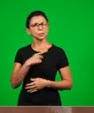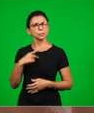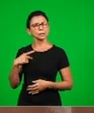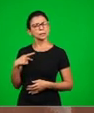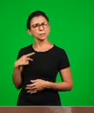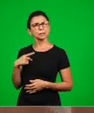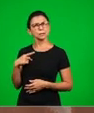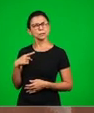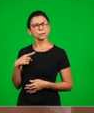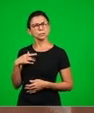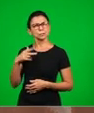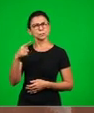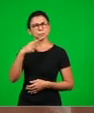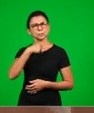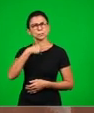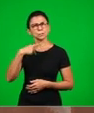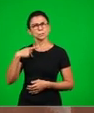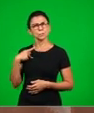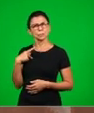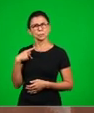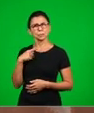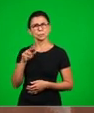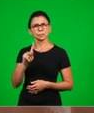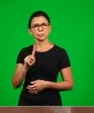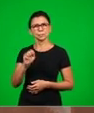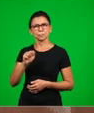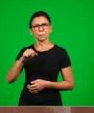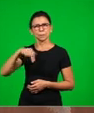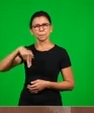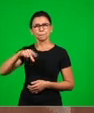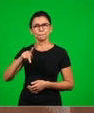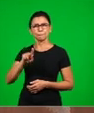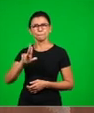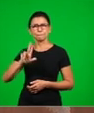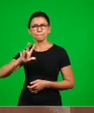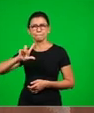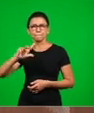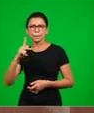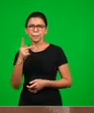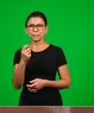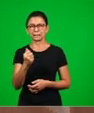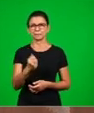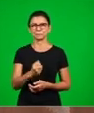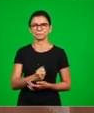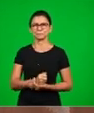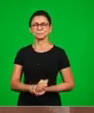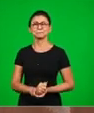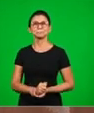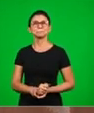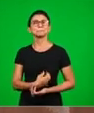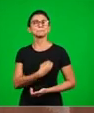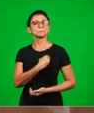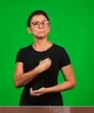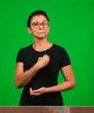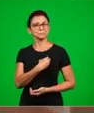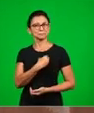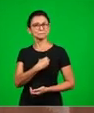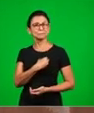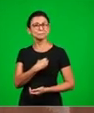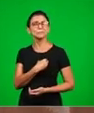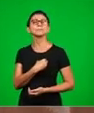Pampulha, central, central da Pampulha. E esses irmãos participaram da Escola Bíblica Dominical, já